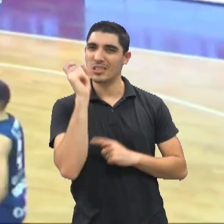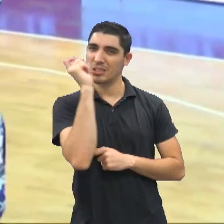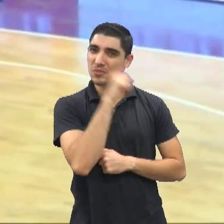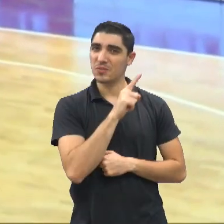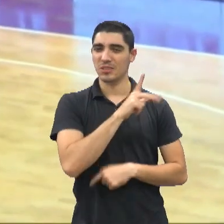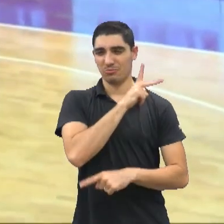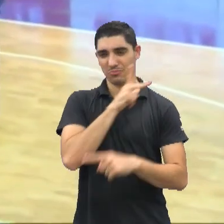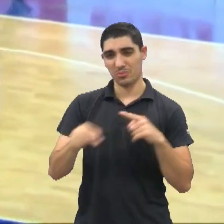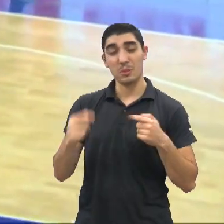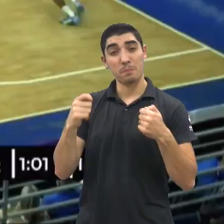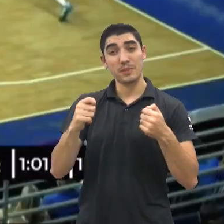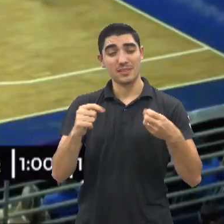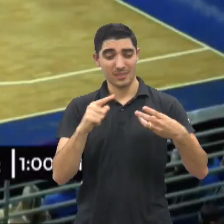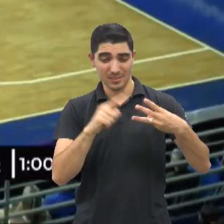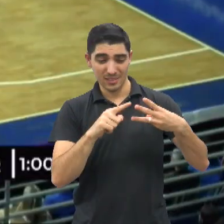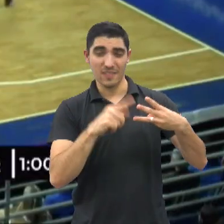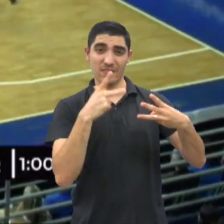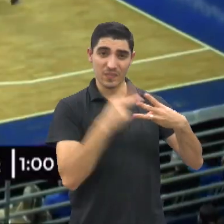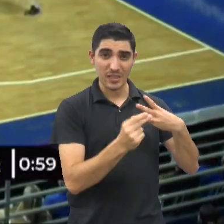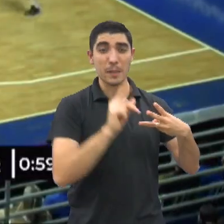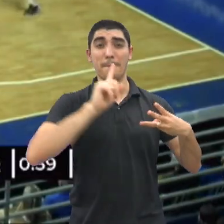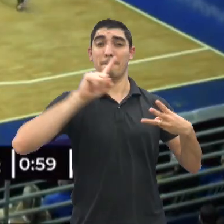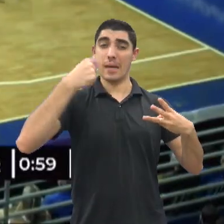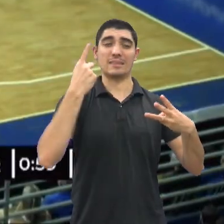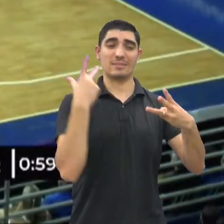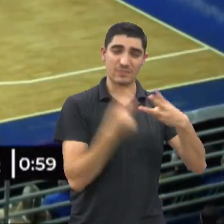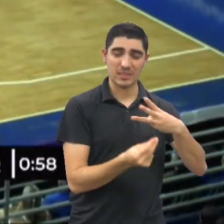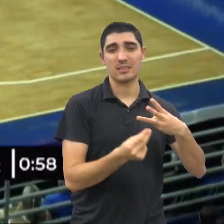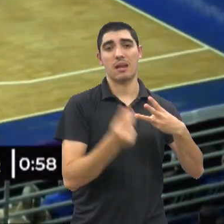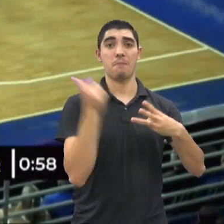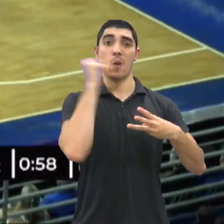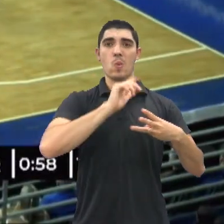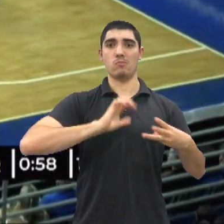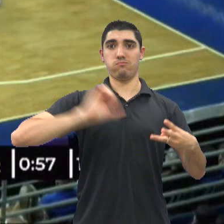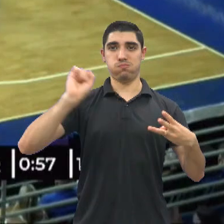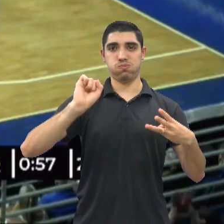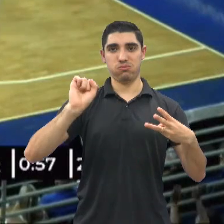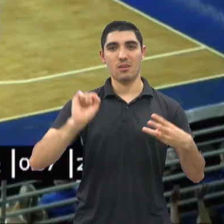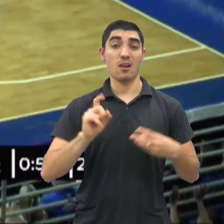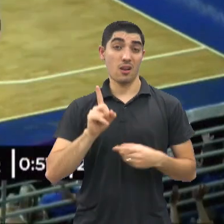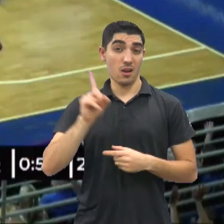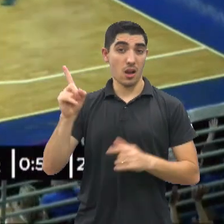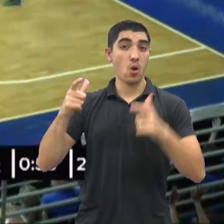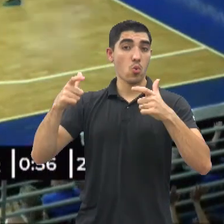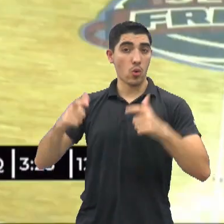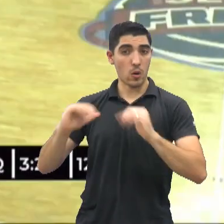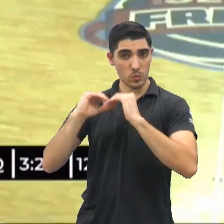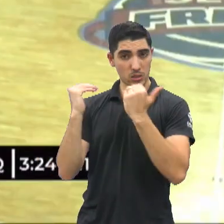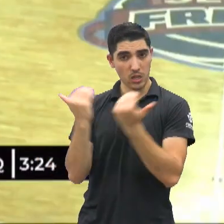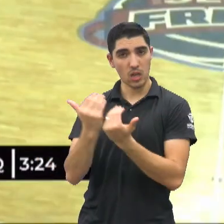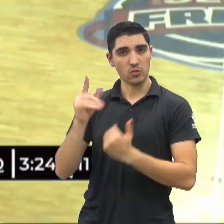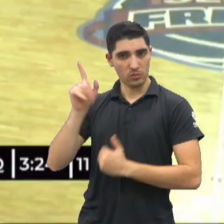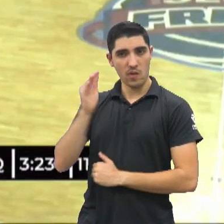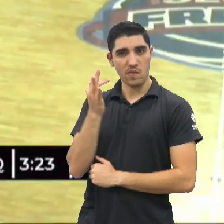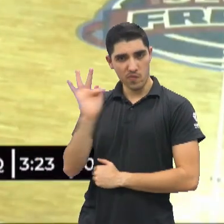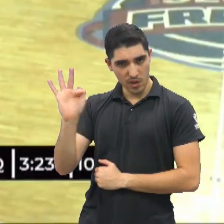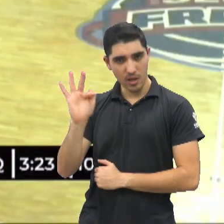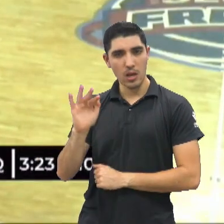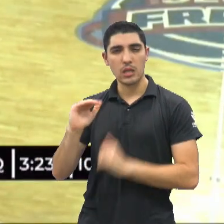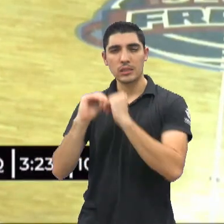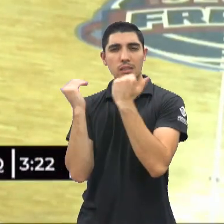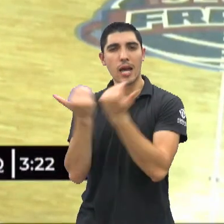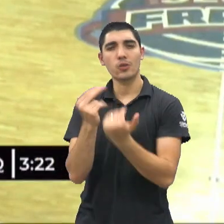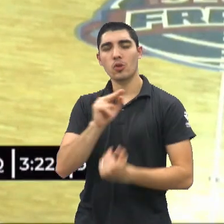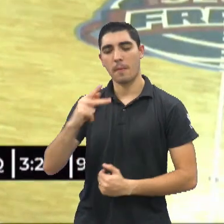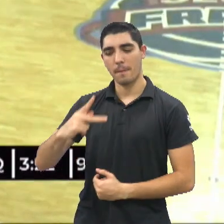teria que vencer duas vezes a equipe de Franca lá em Franca lá no templo do basquetbol que é o ginásio pedrocão Franca não passou os